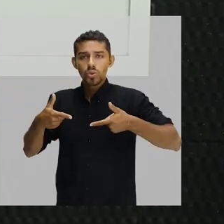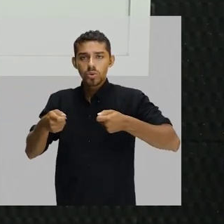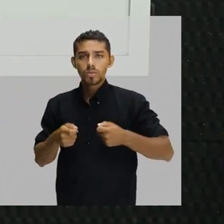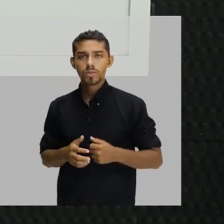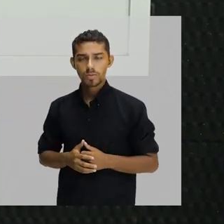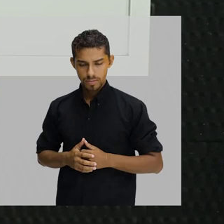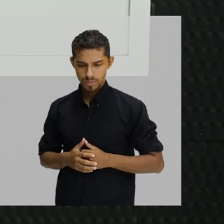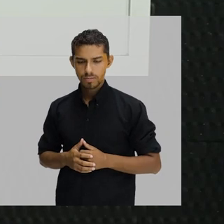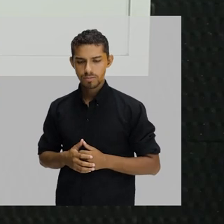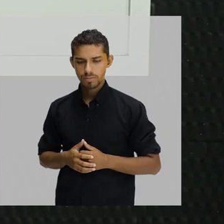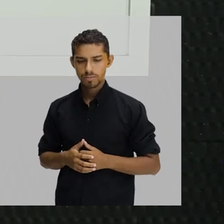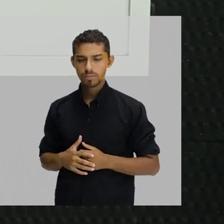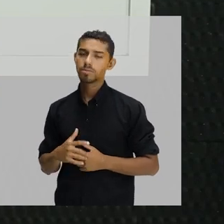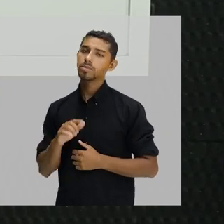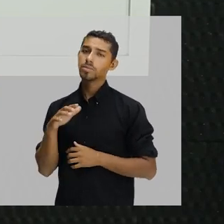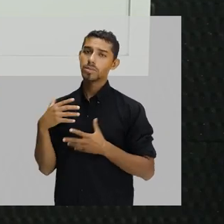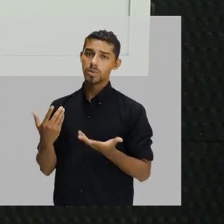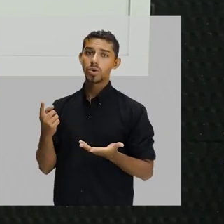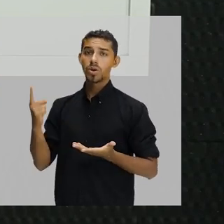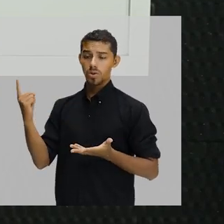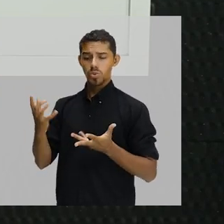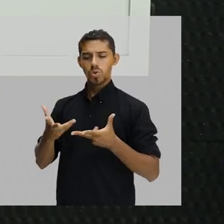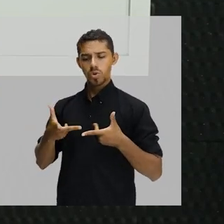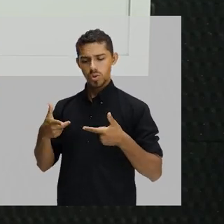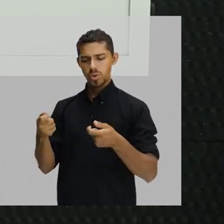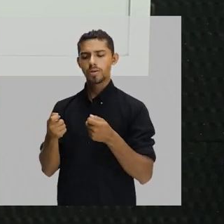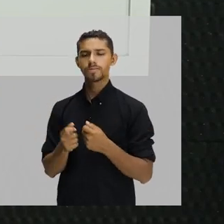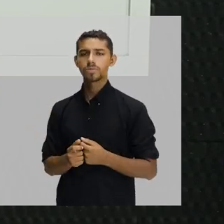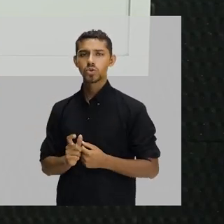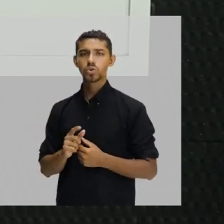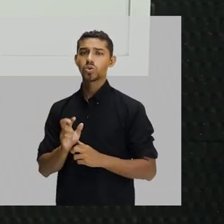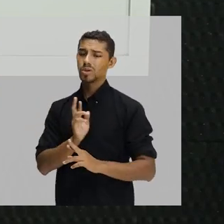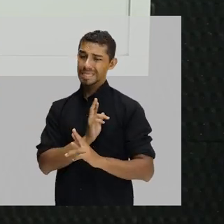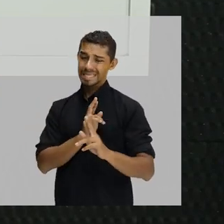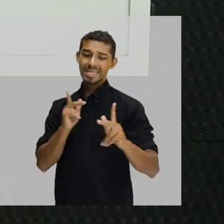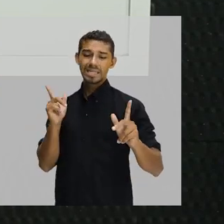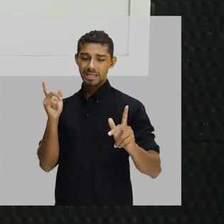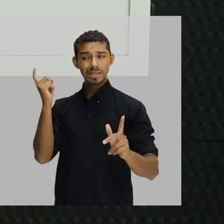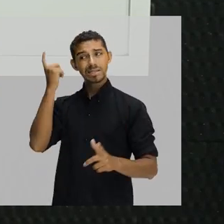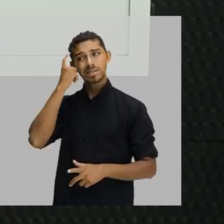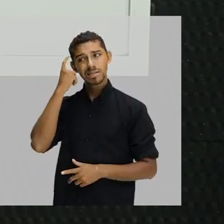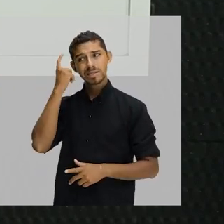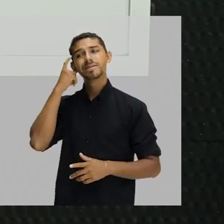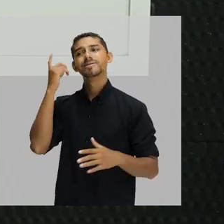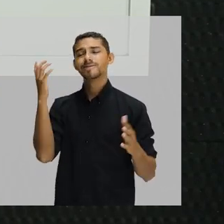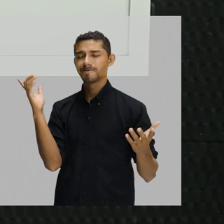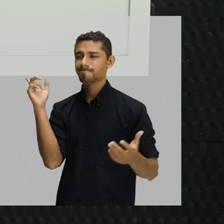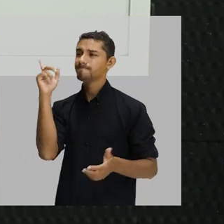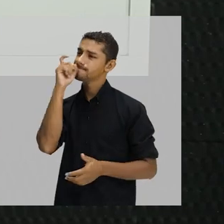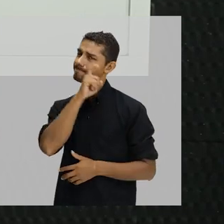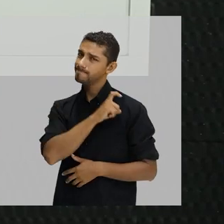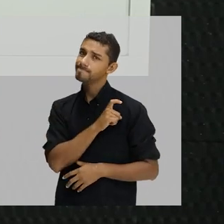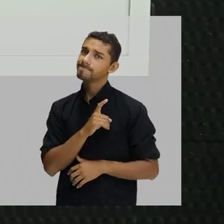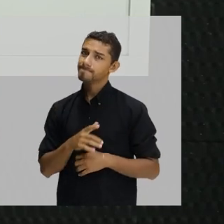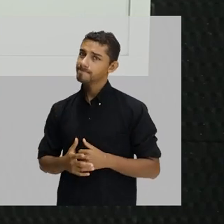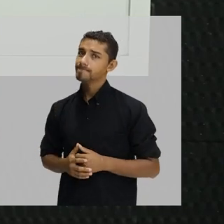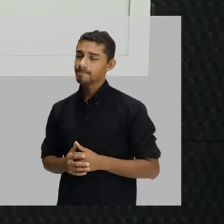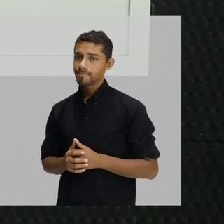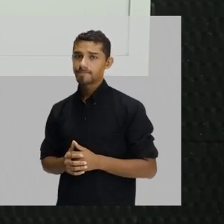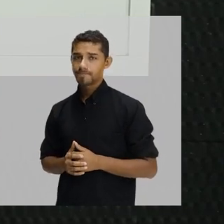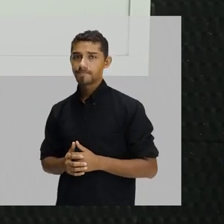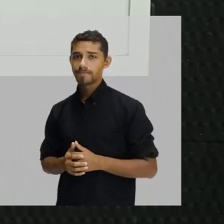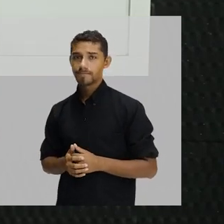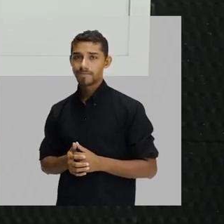qualidades. E aí, falar em qualidade, nós já temos uma dificuldade de. Rapaz, é diferenciado isso